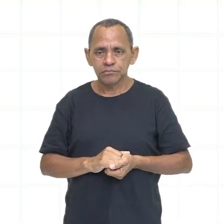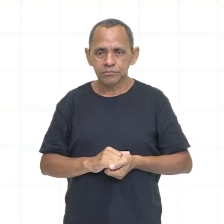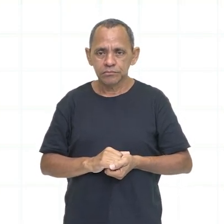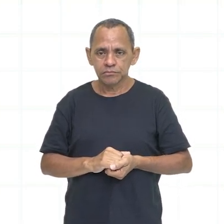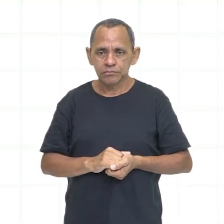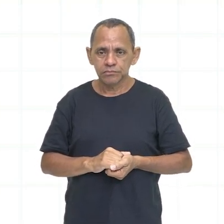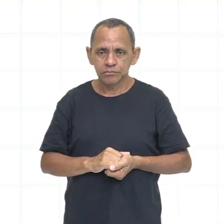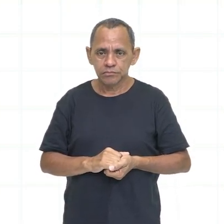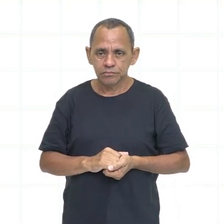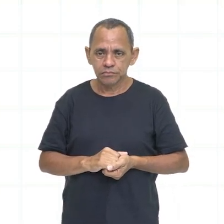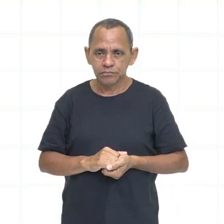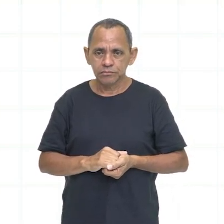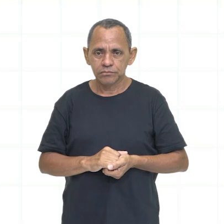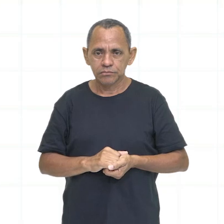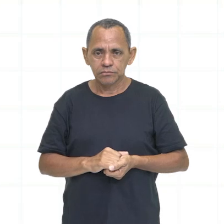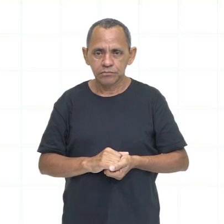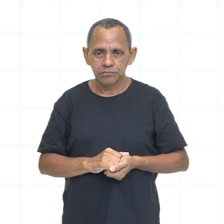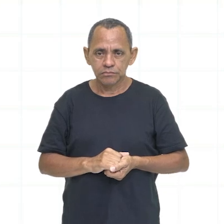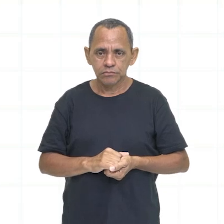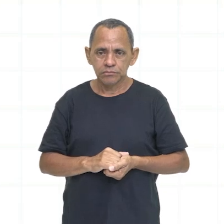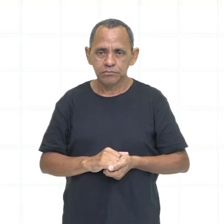affiliations, contribute,